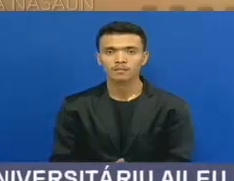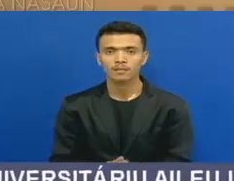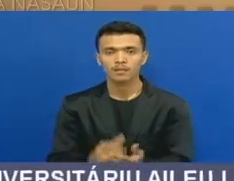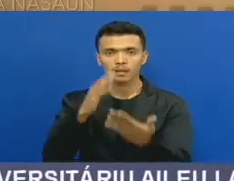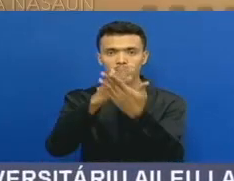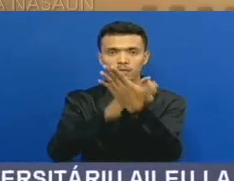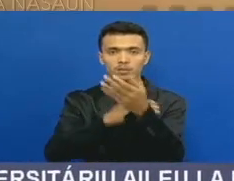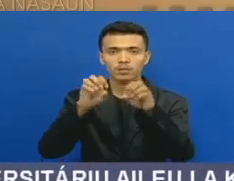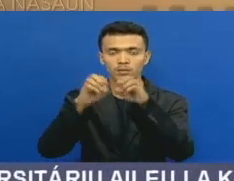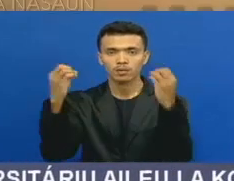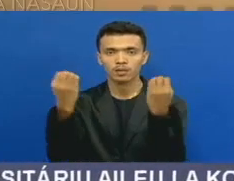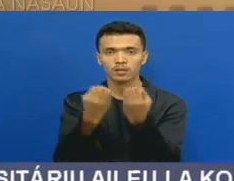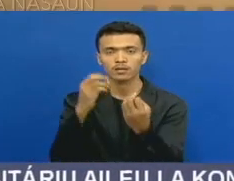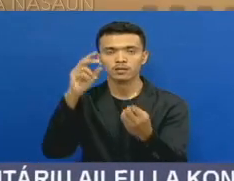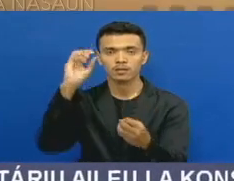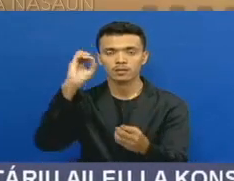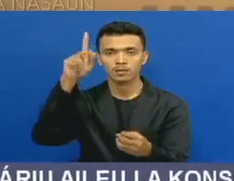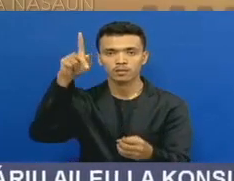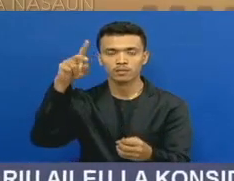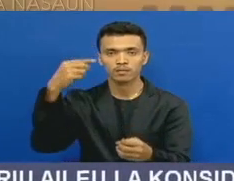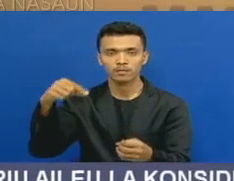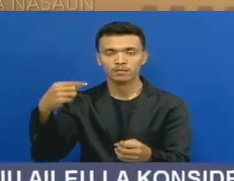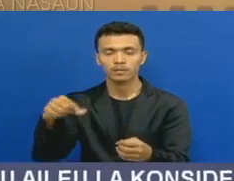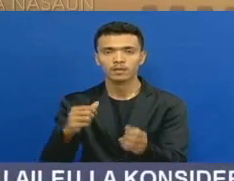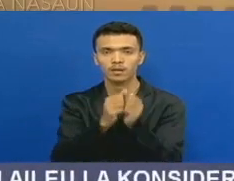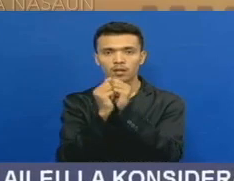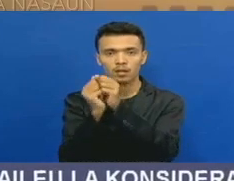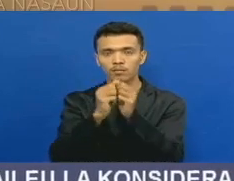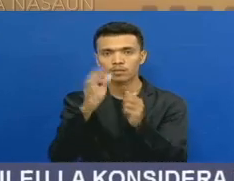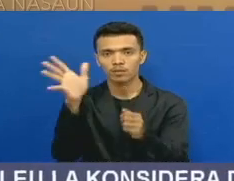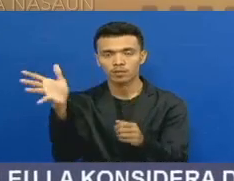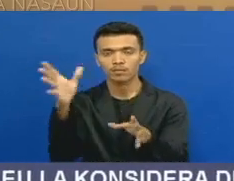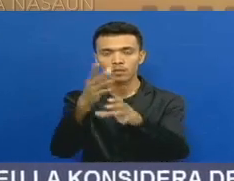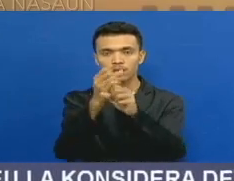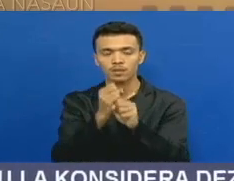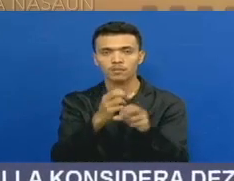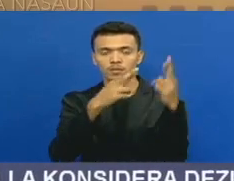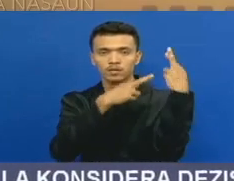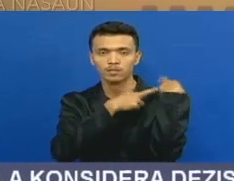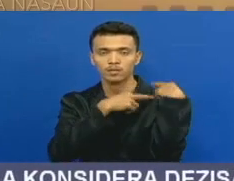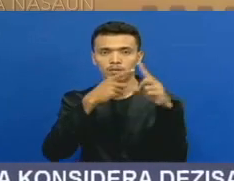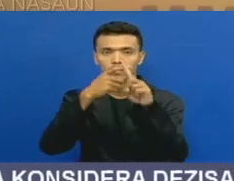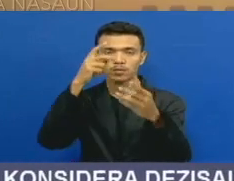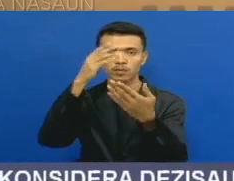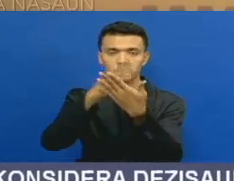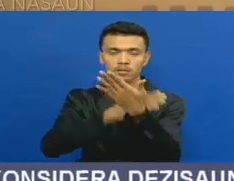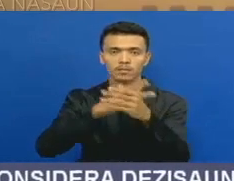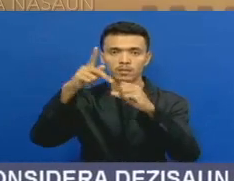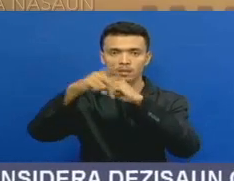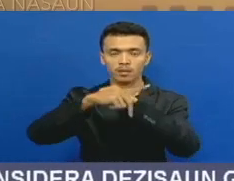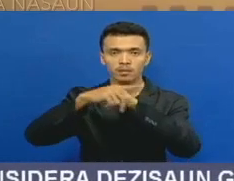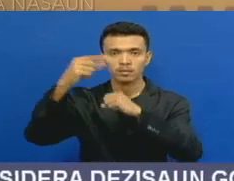A estrutura organização profissional Verdes na organização Engenheiro Verdes Hamuto Clima Nulo Simo Posse Rússia, estrutura nacional Partidos Verdes de